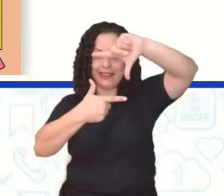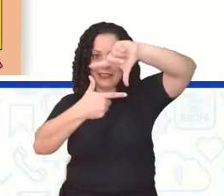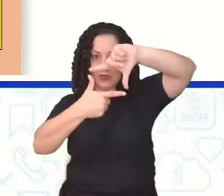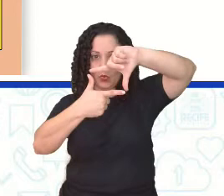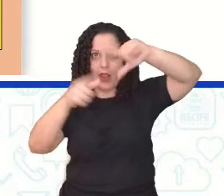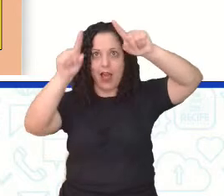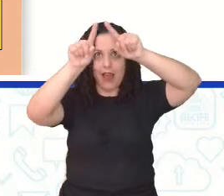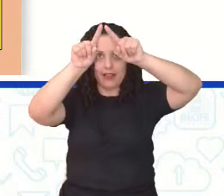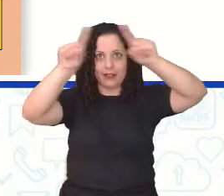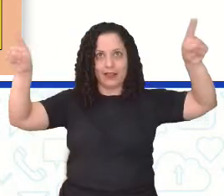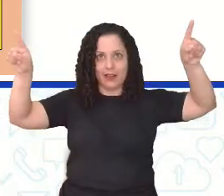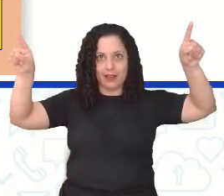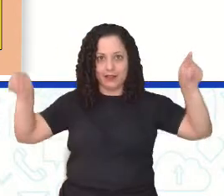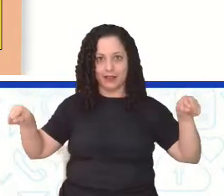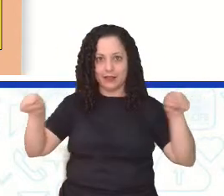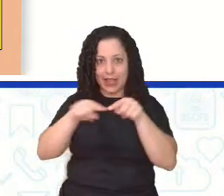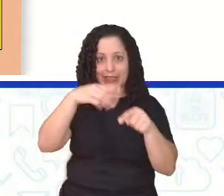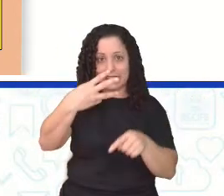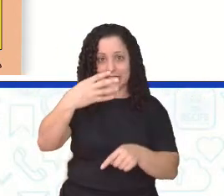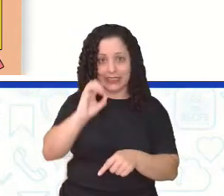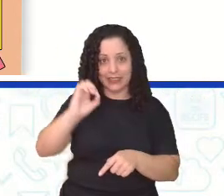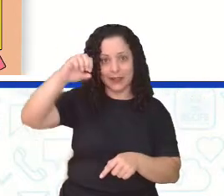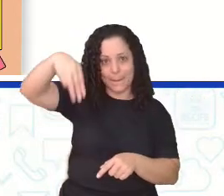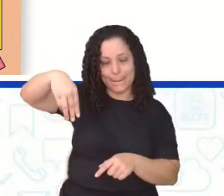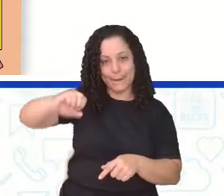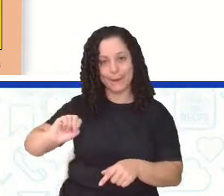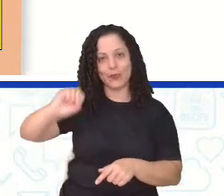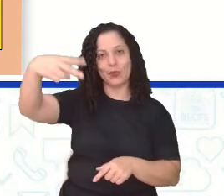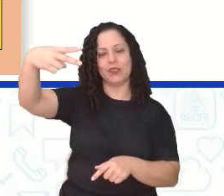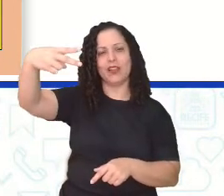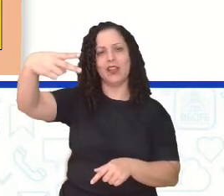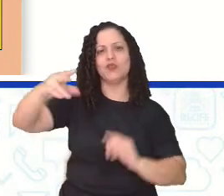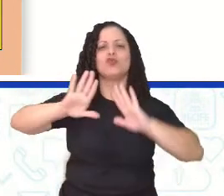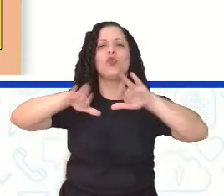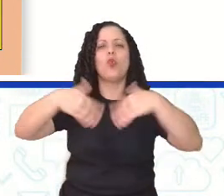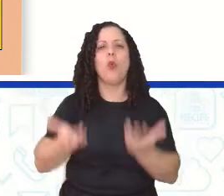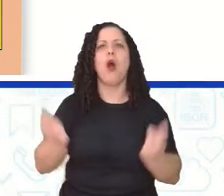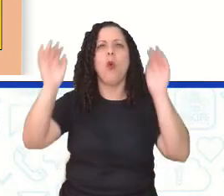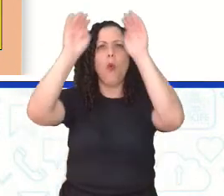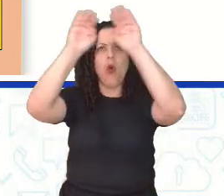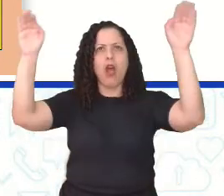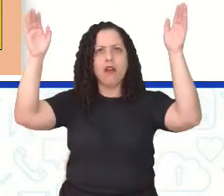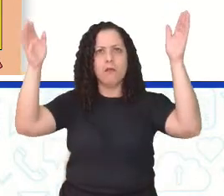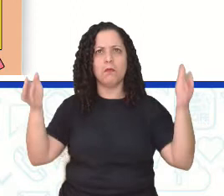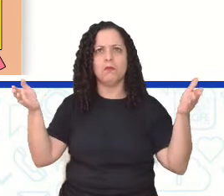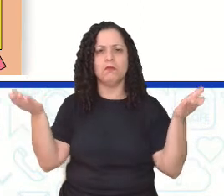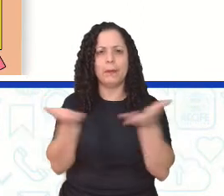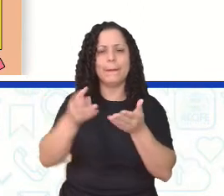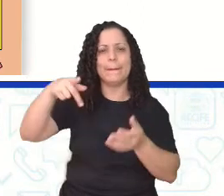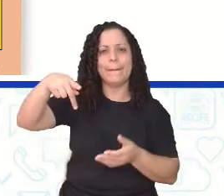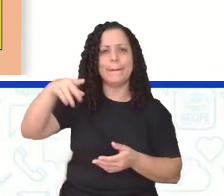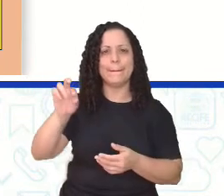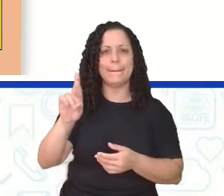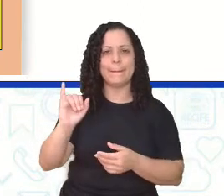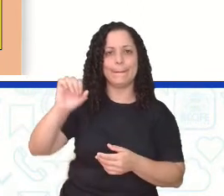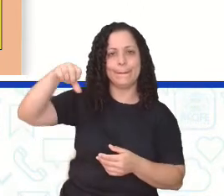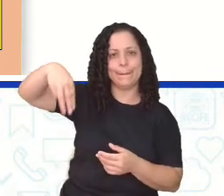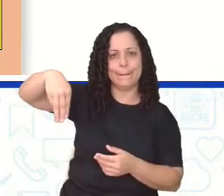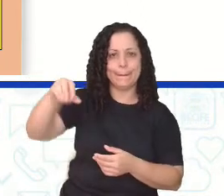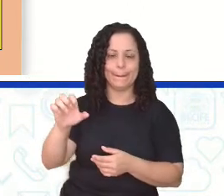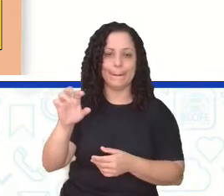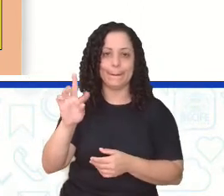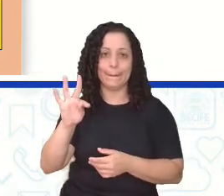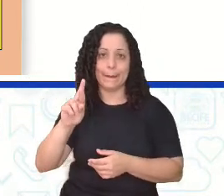quadrados. Quais perímetros intermediários, ou seja, que nem é o maior, nem é o menor, são